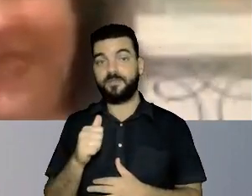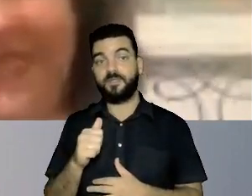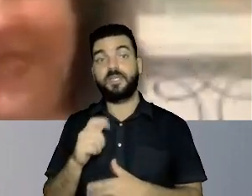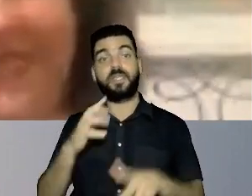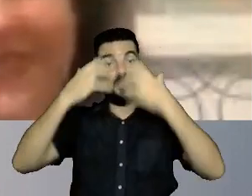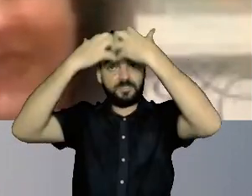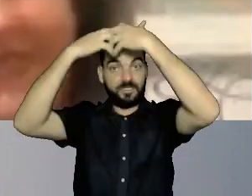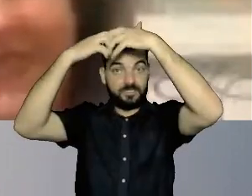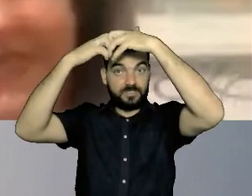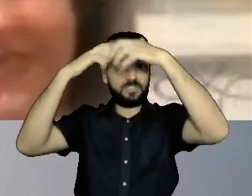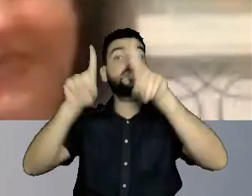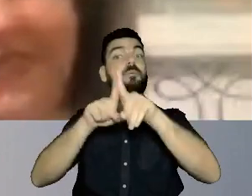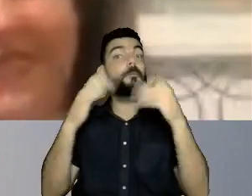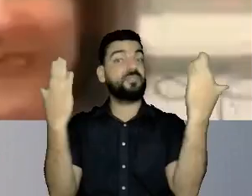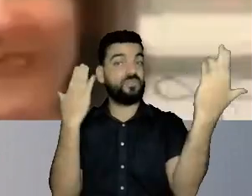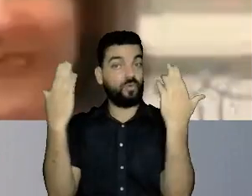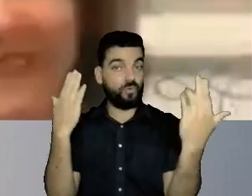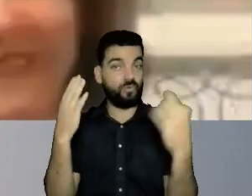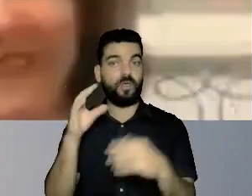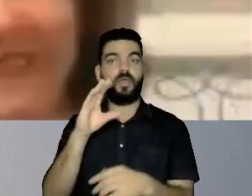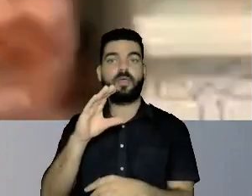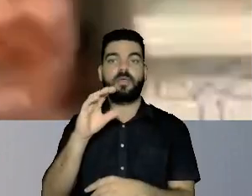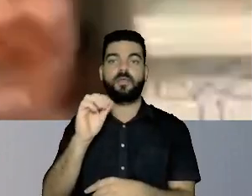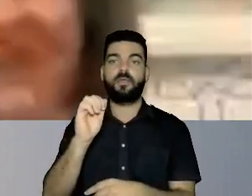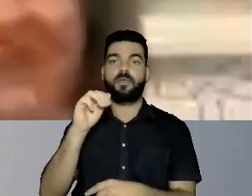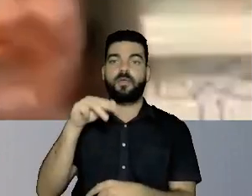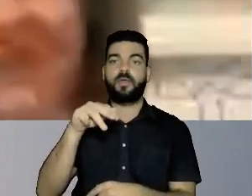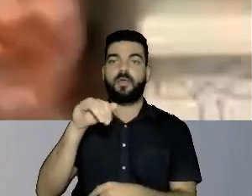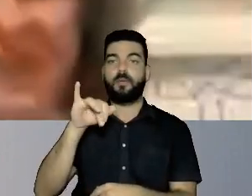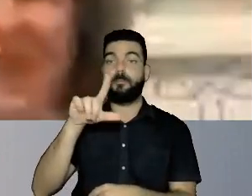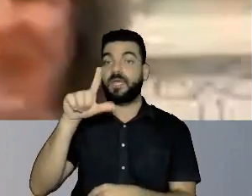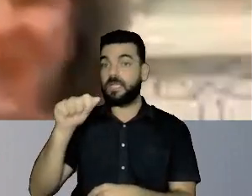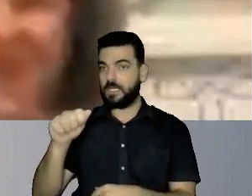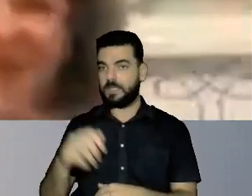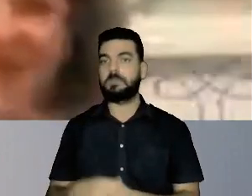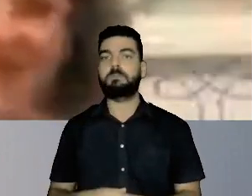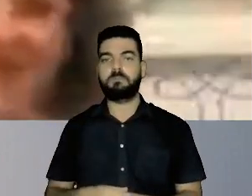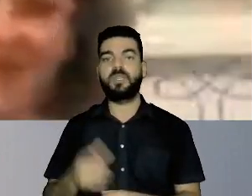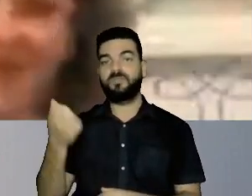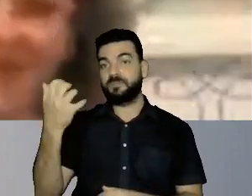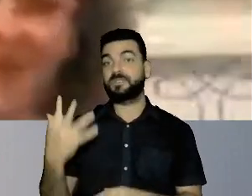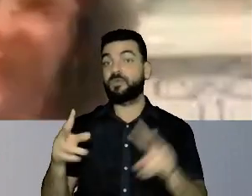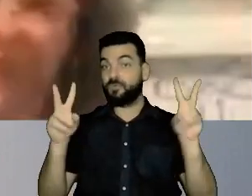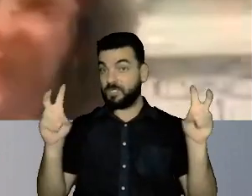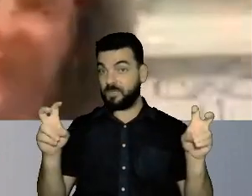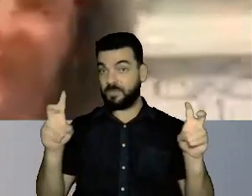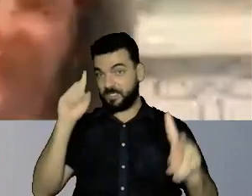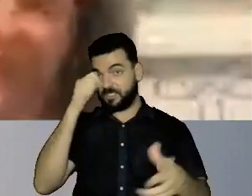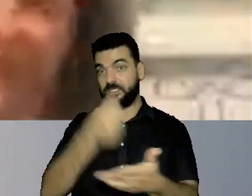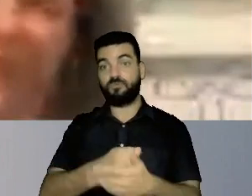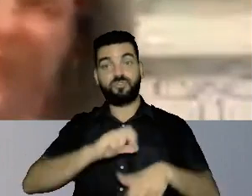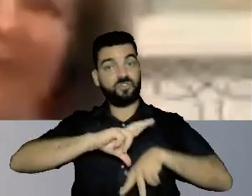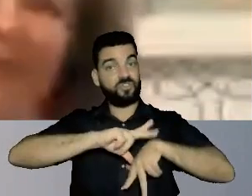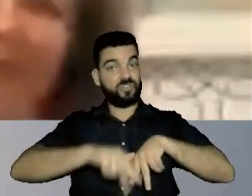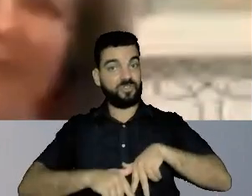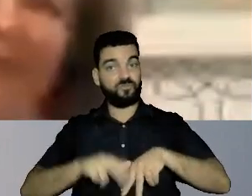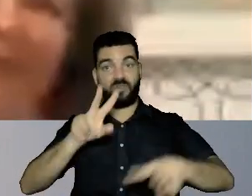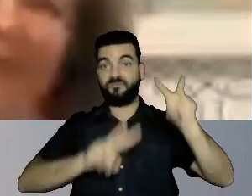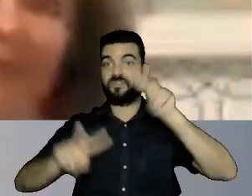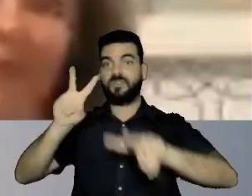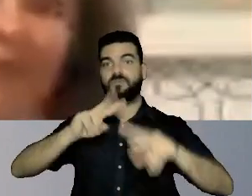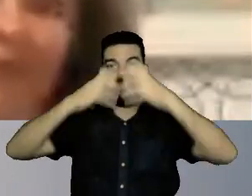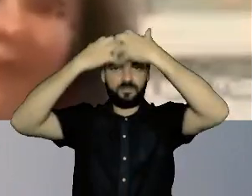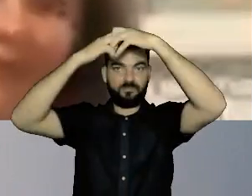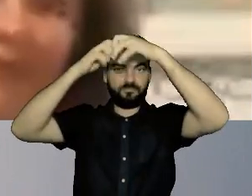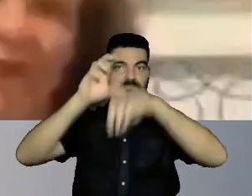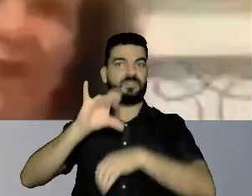falar de neurociência. Nós vamos ter aqui a palestrante, neurocientista e psicóloga, a